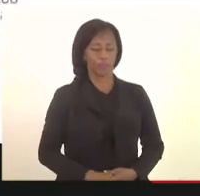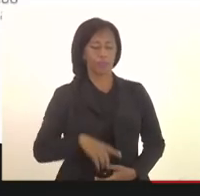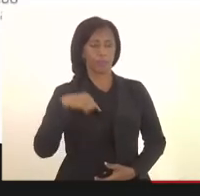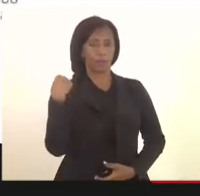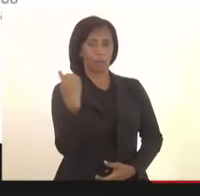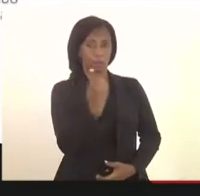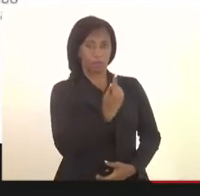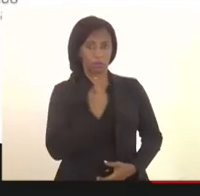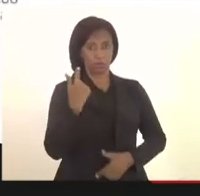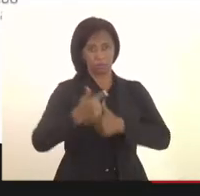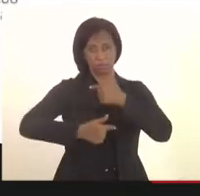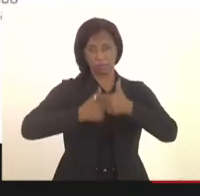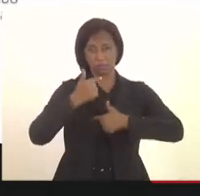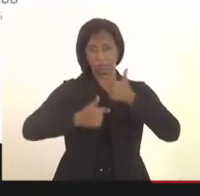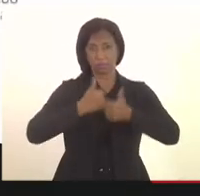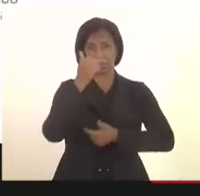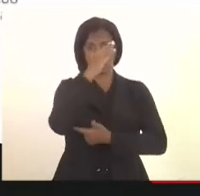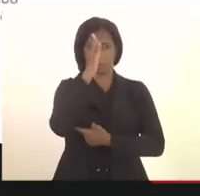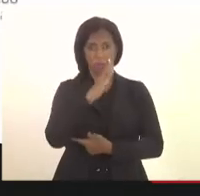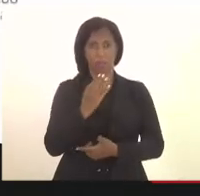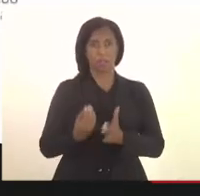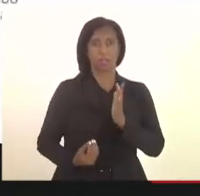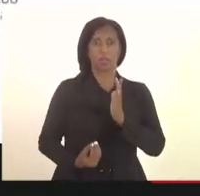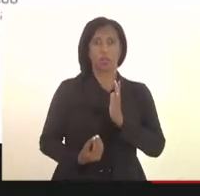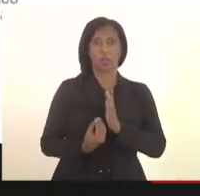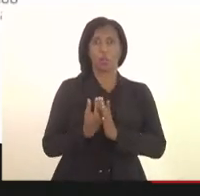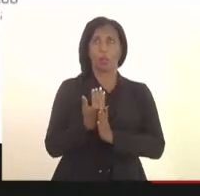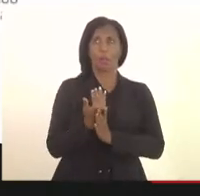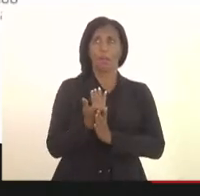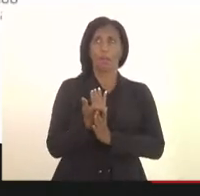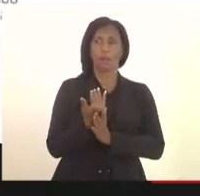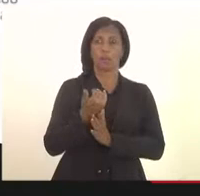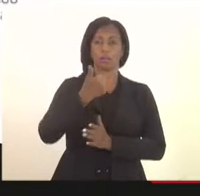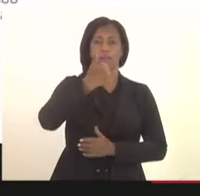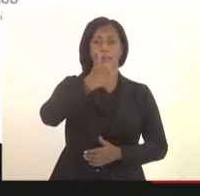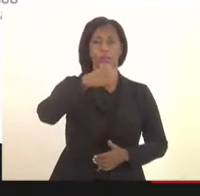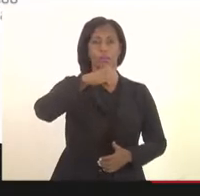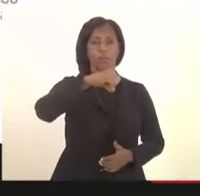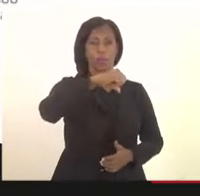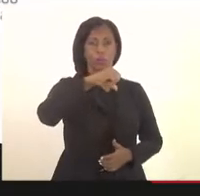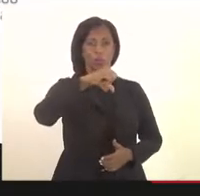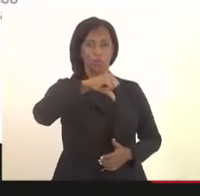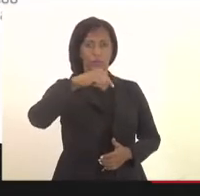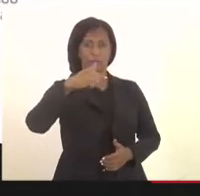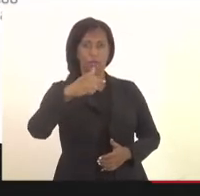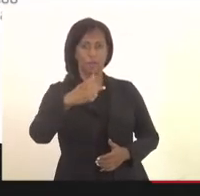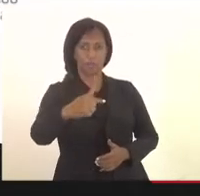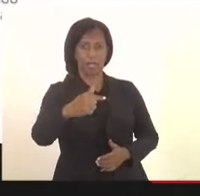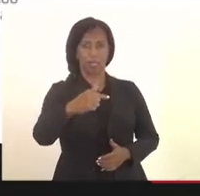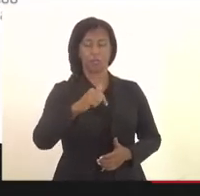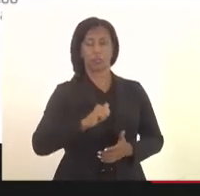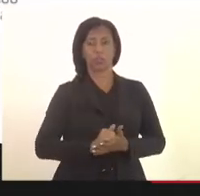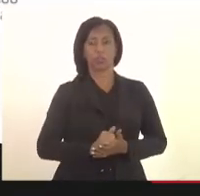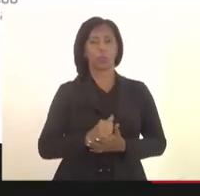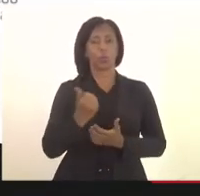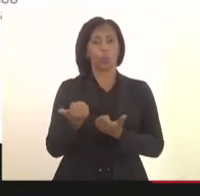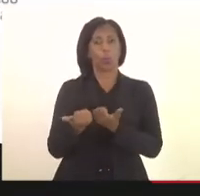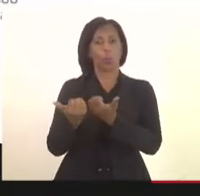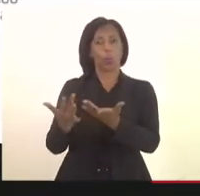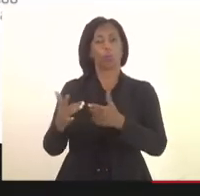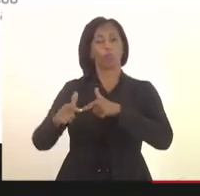jornada no Brasil começa em 1997, atuando em downstream, no fornecimento de produtos